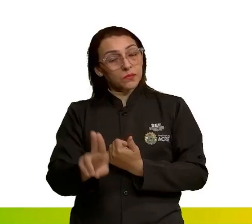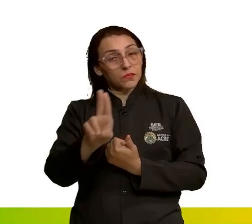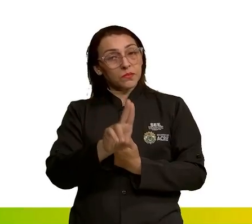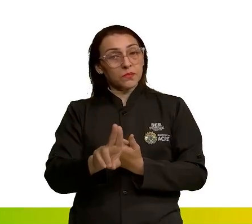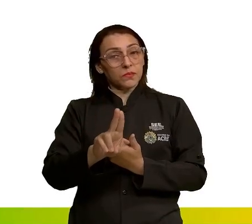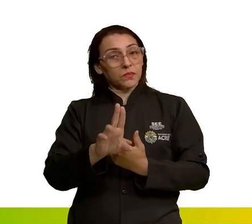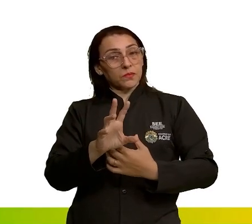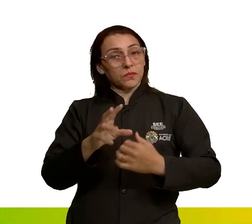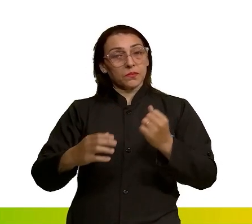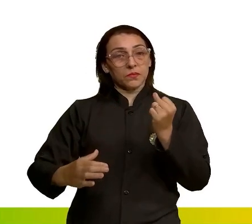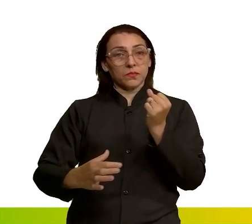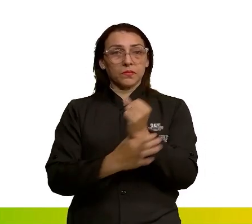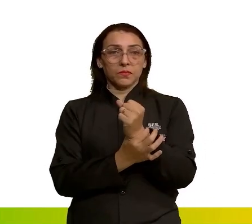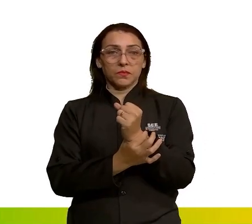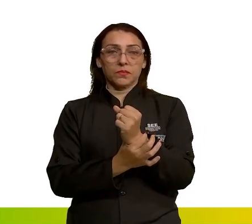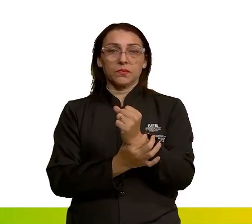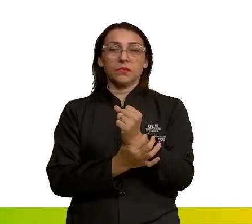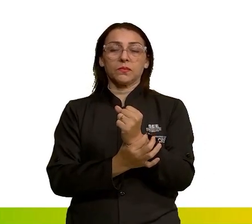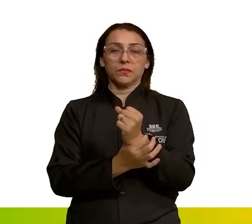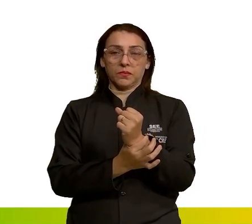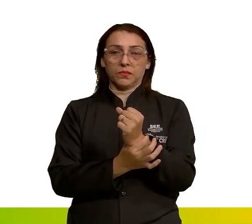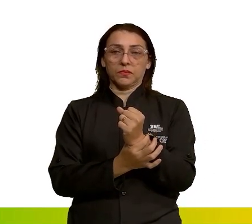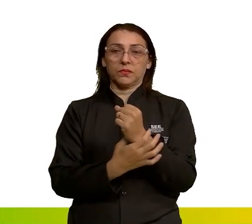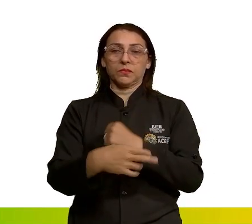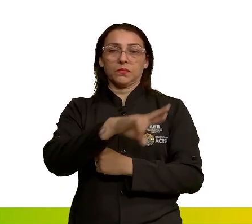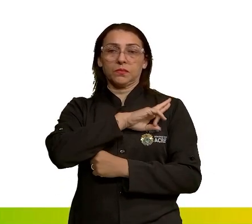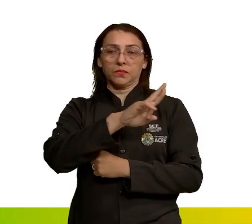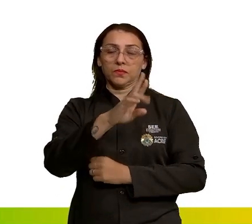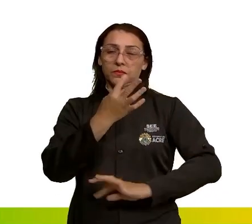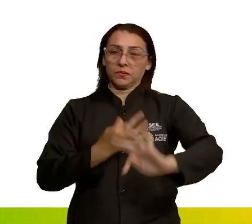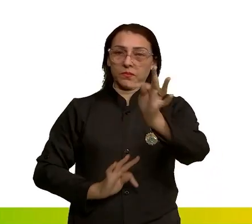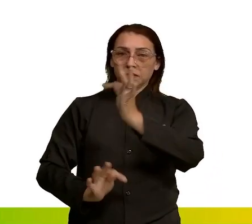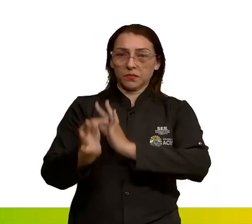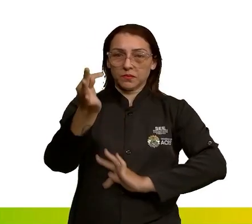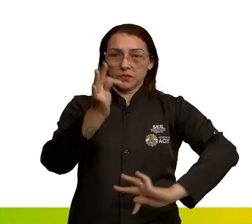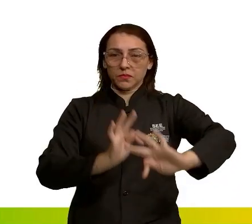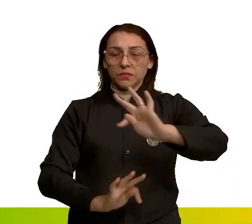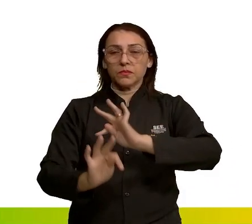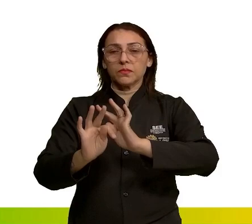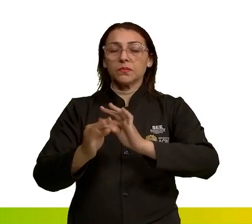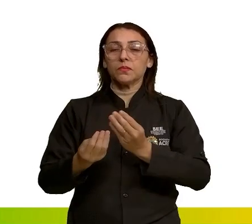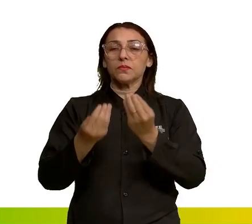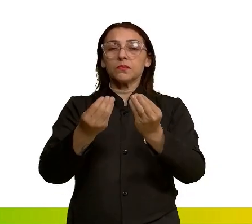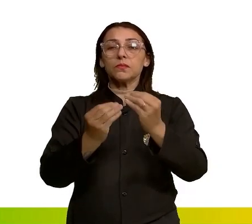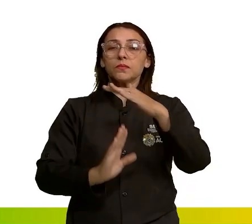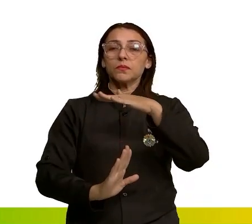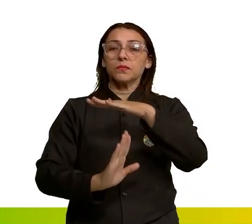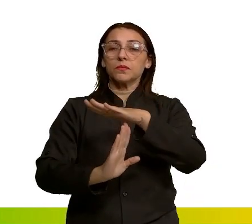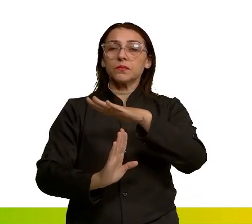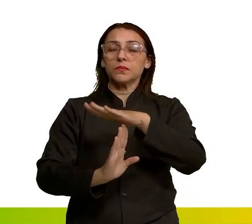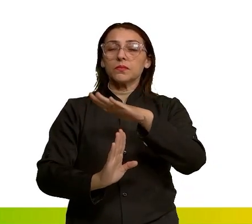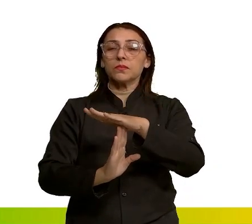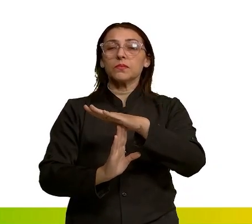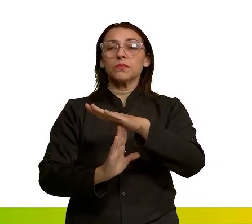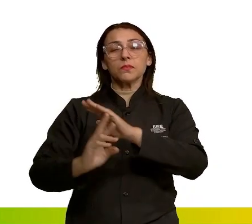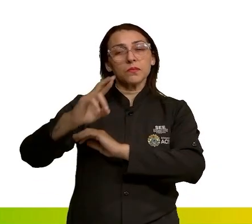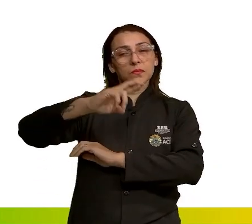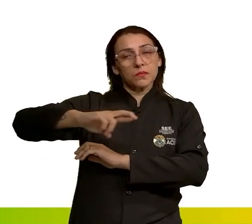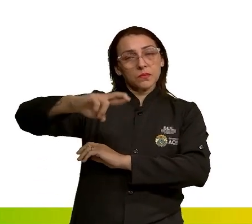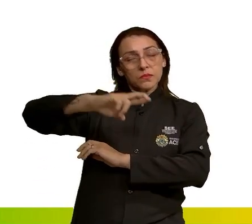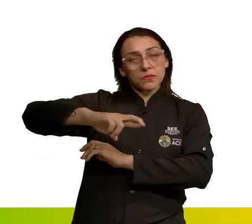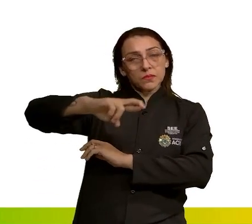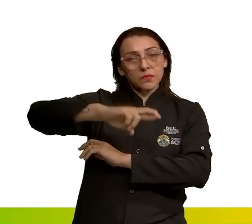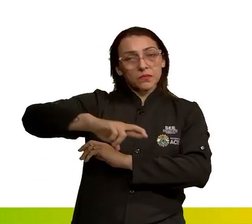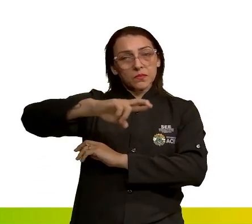uso seguro e responsável da tecnologia, estabelecendo limites e monitorando